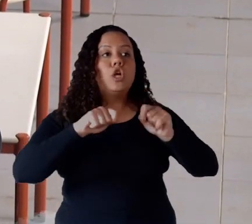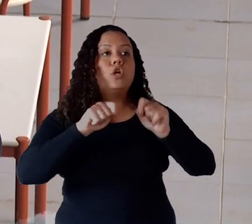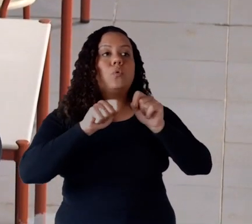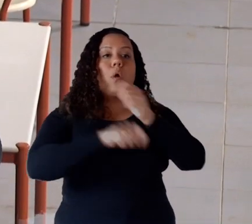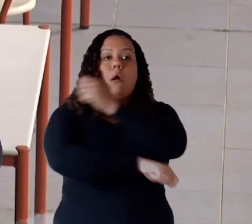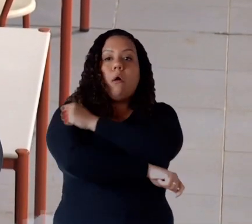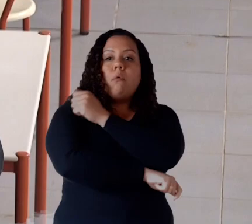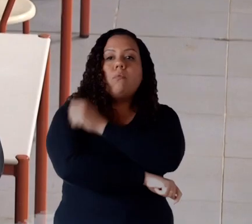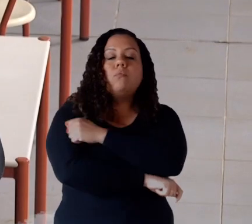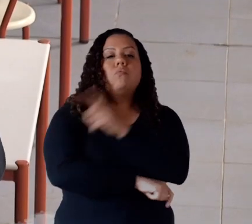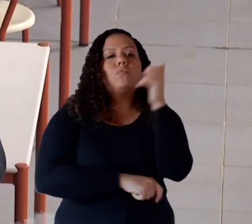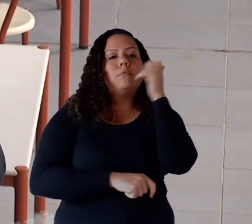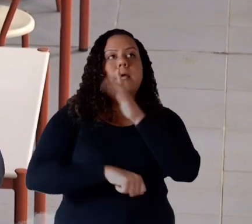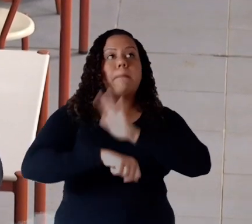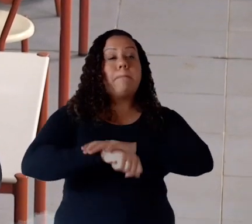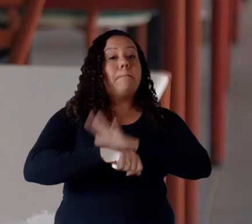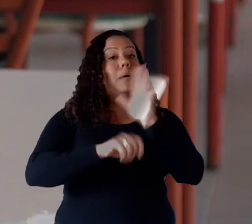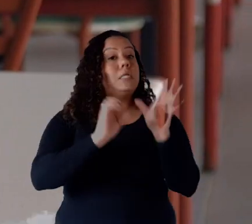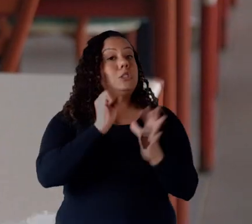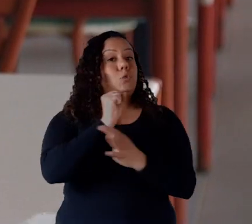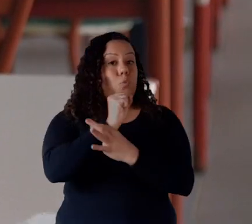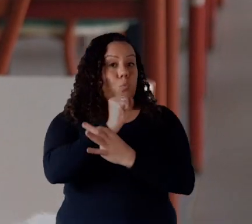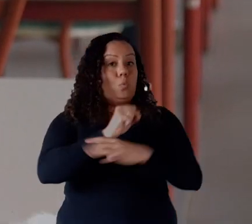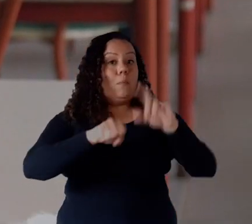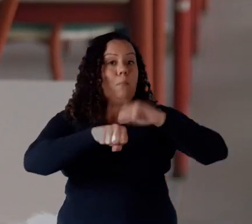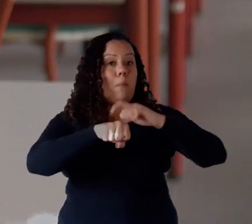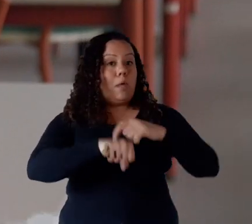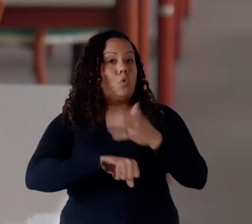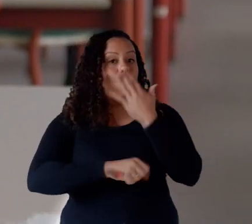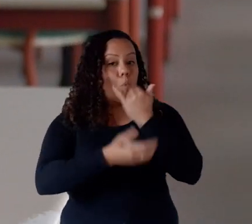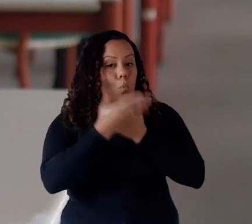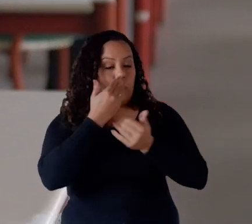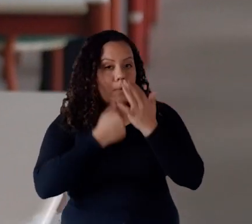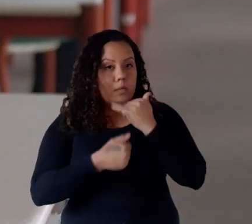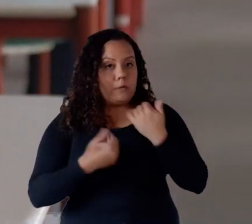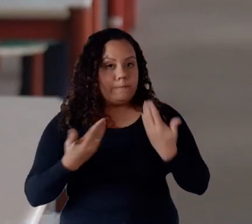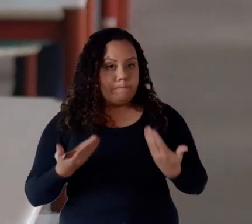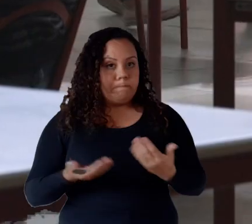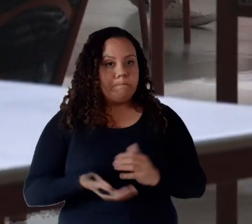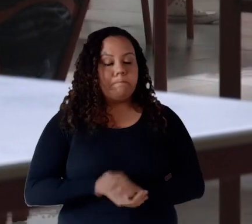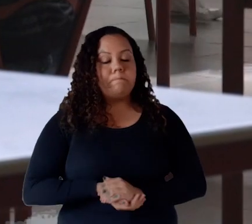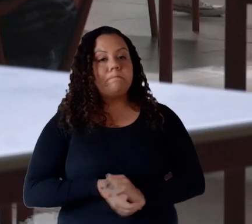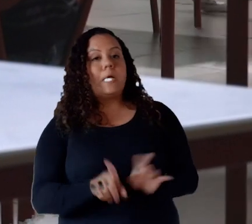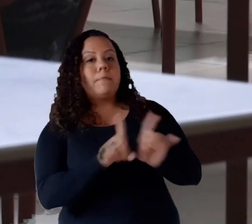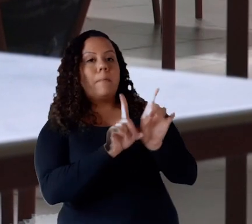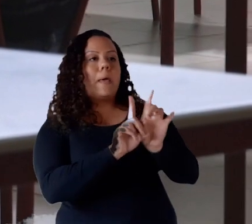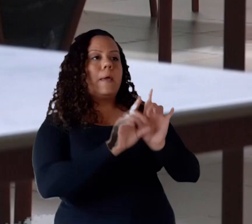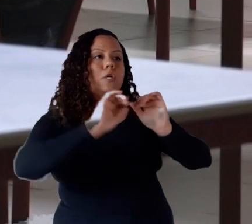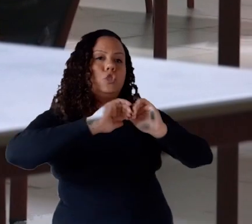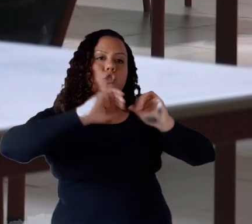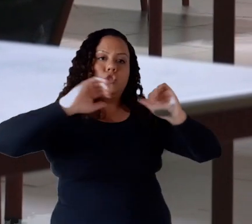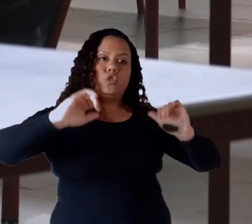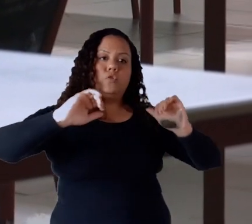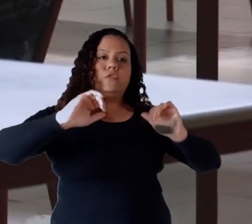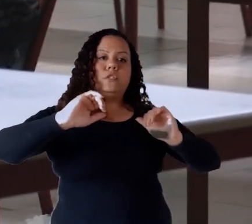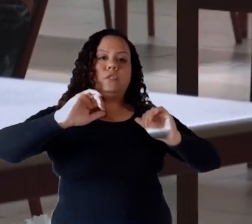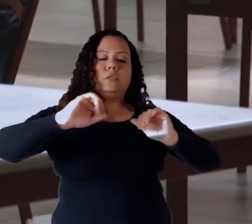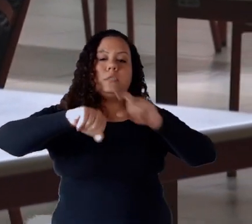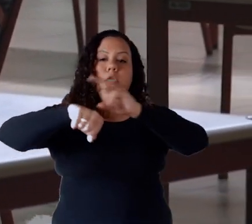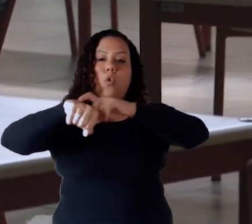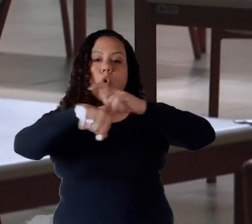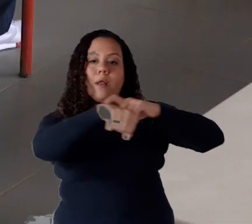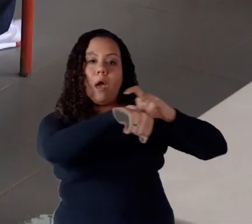as mesas e as cadeiras de forma que os estudantes possam ter mais segurança durante o momento em que fazem a